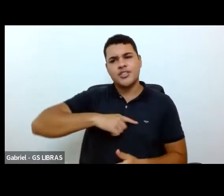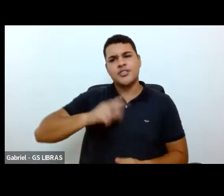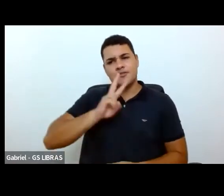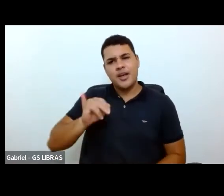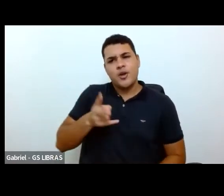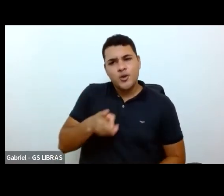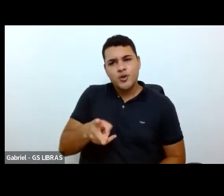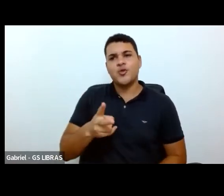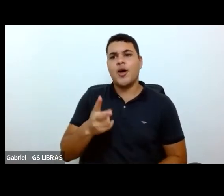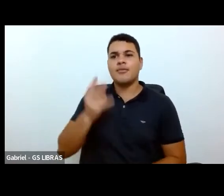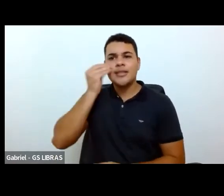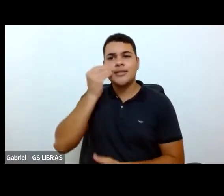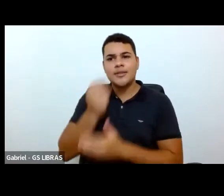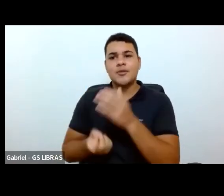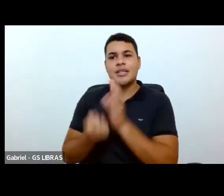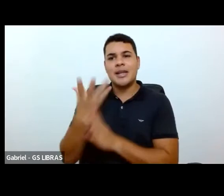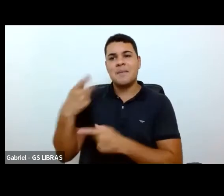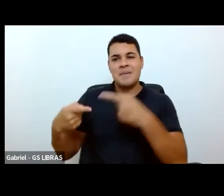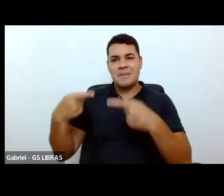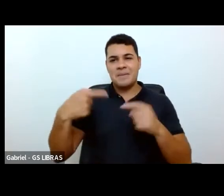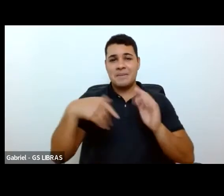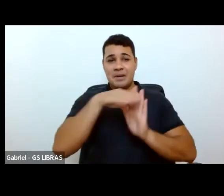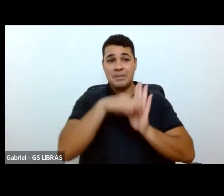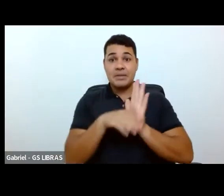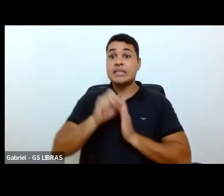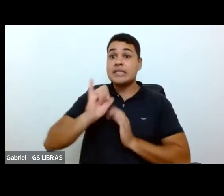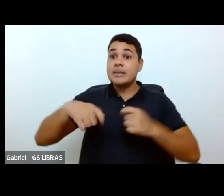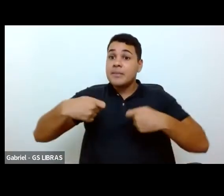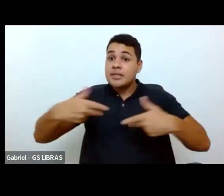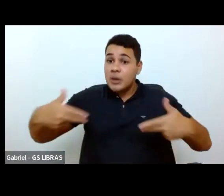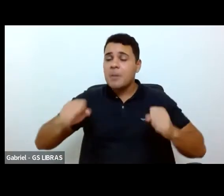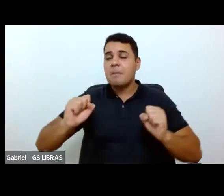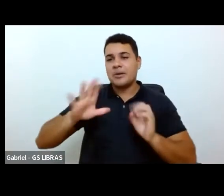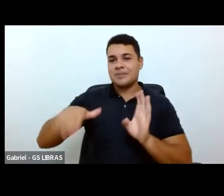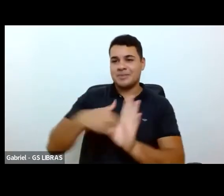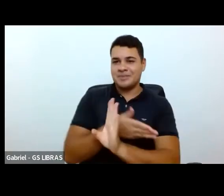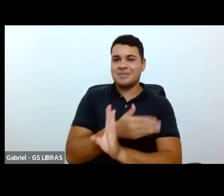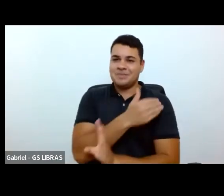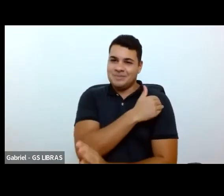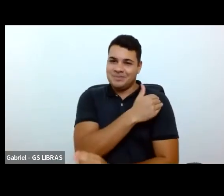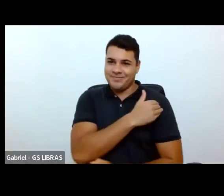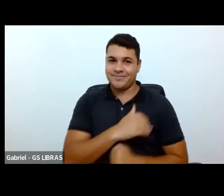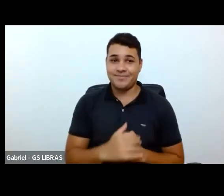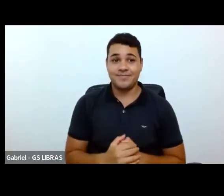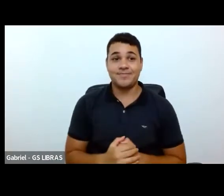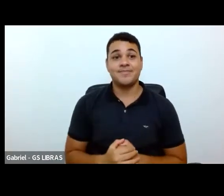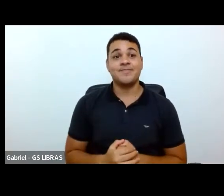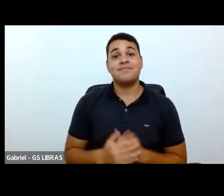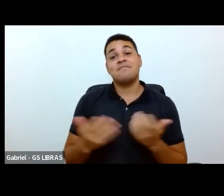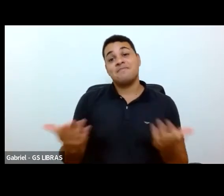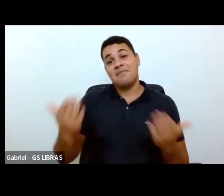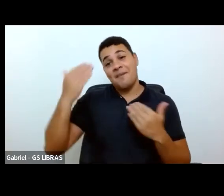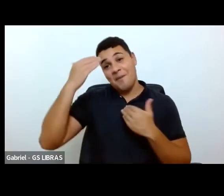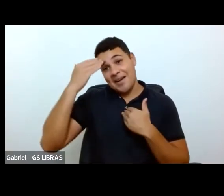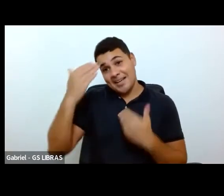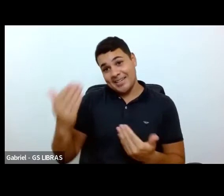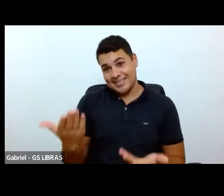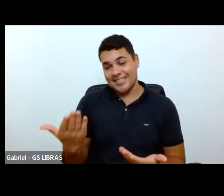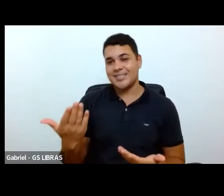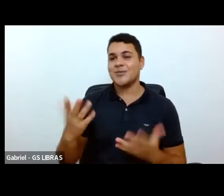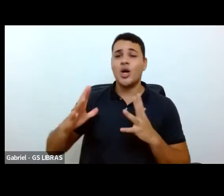estamos disponíveis para conversar quando necessário. Então, eu agradeço a